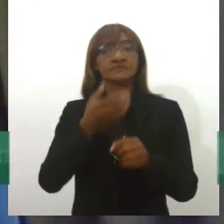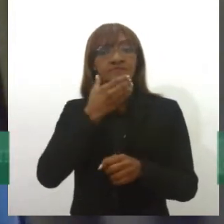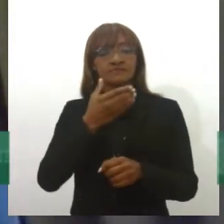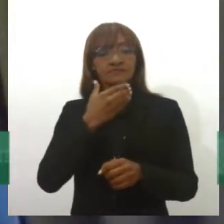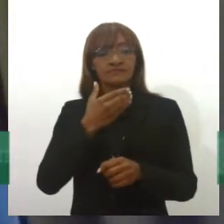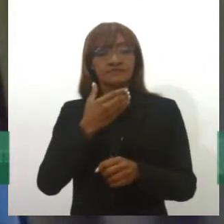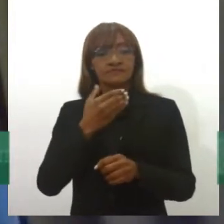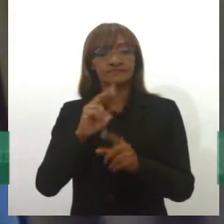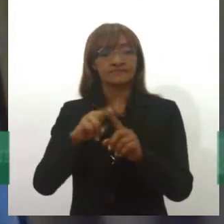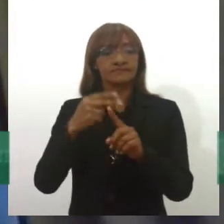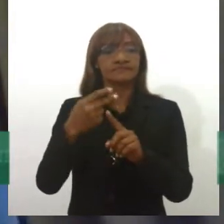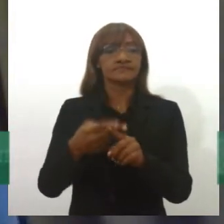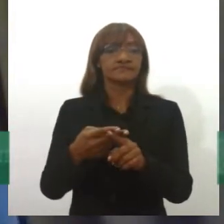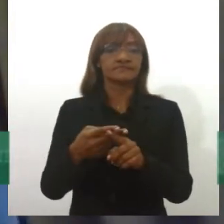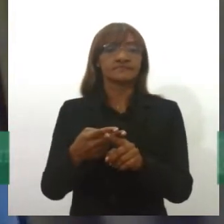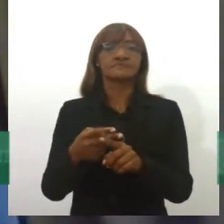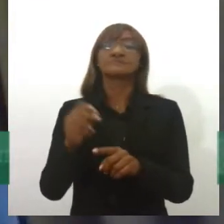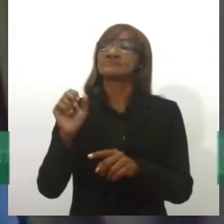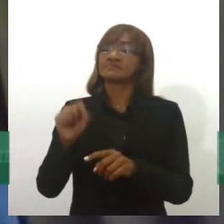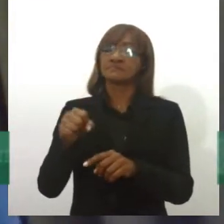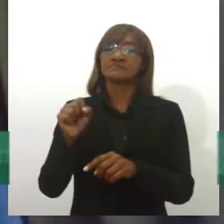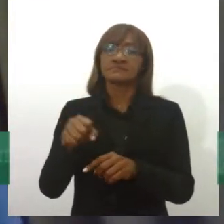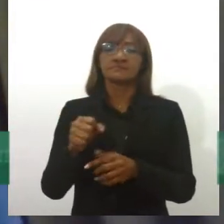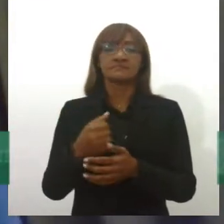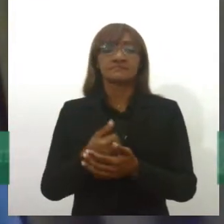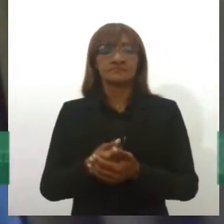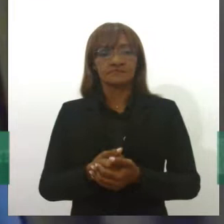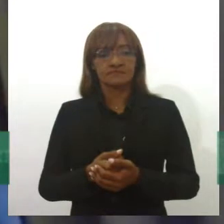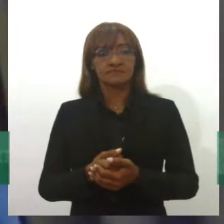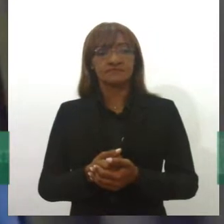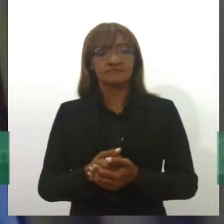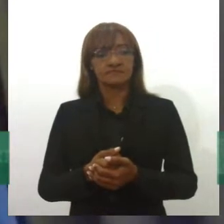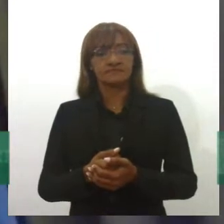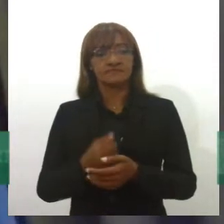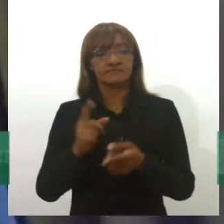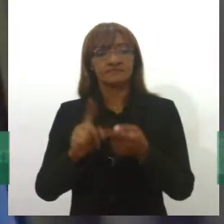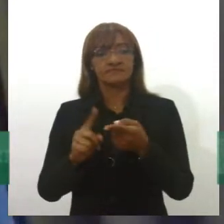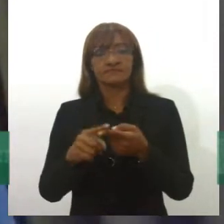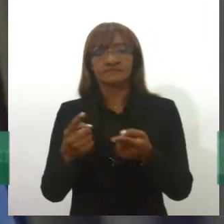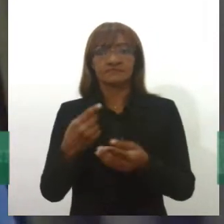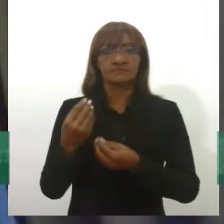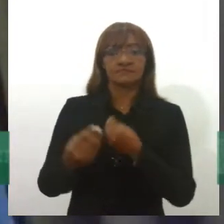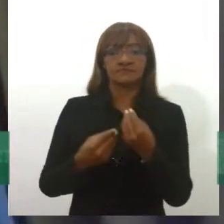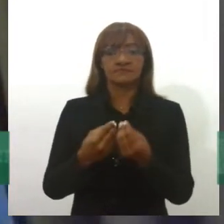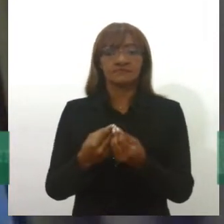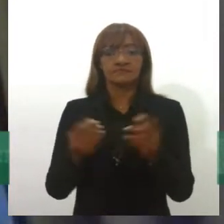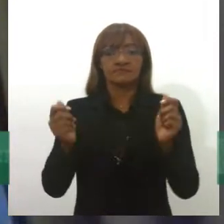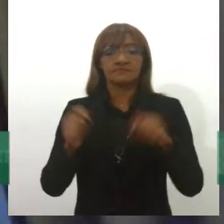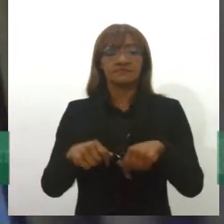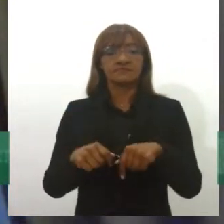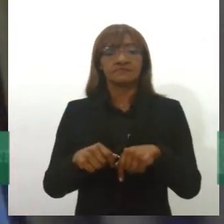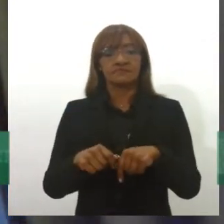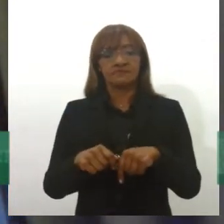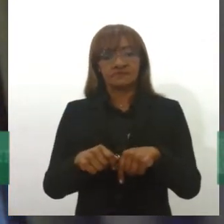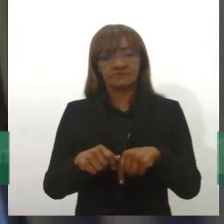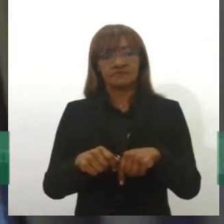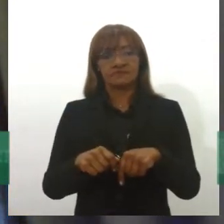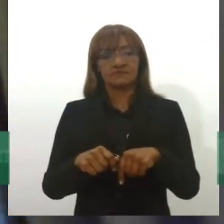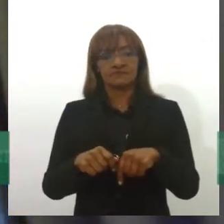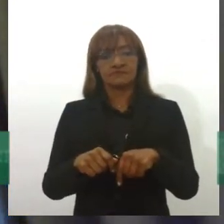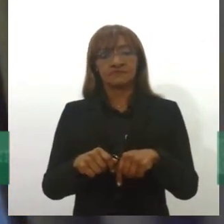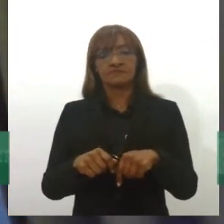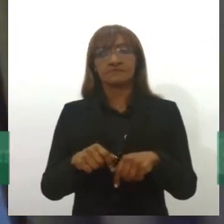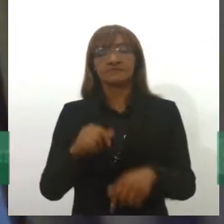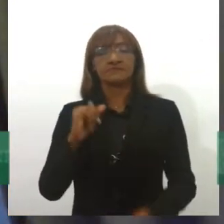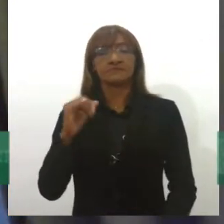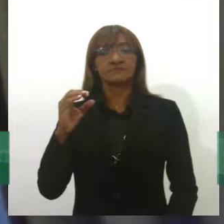do mercado é que sim, que a redução, né, e a racionalização do impacto da cobrança do ICMS,